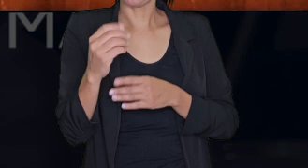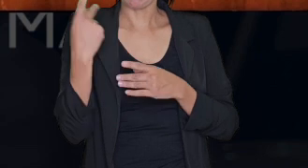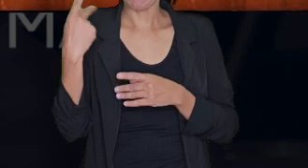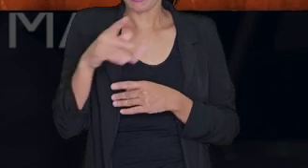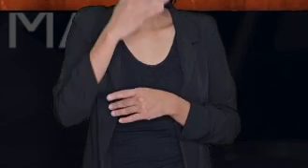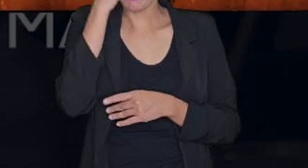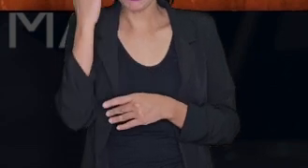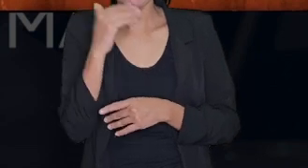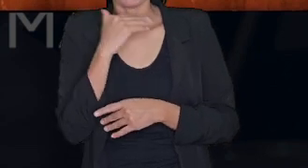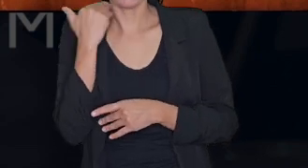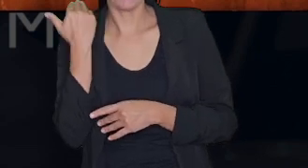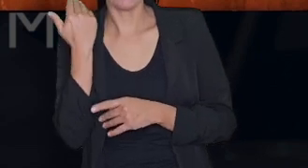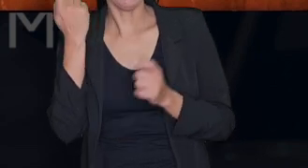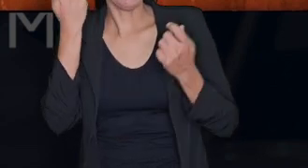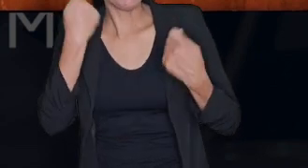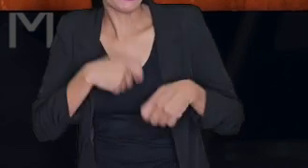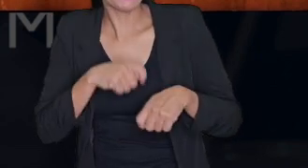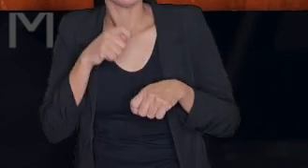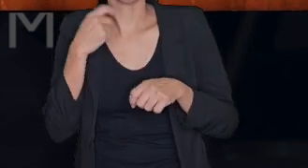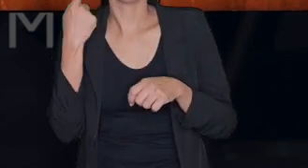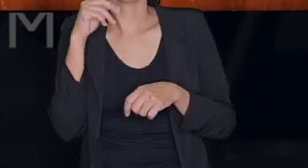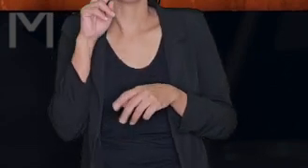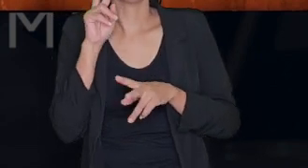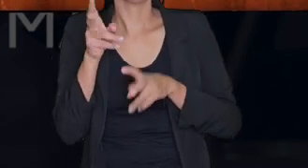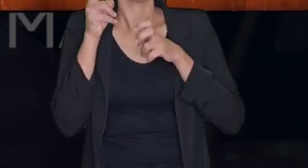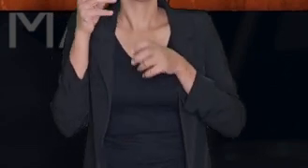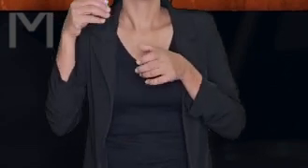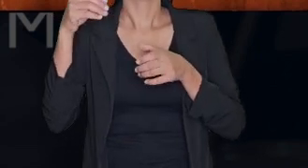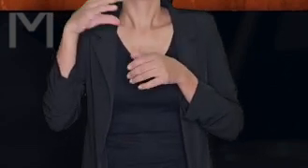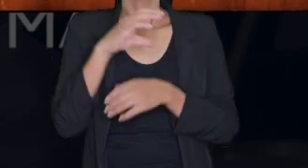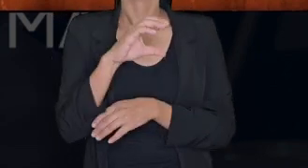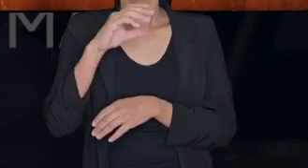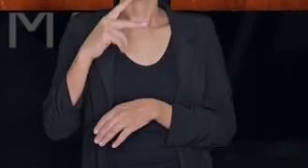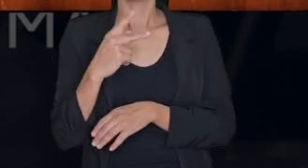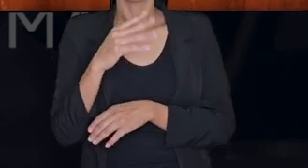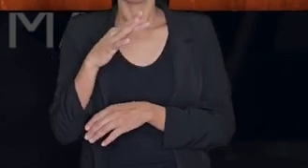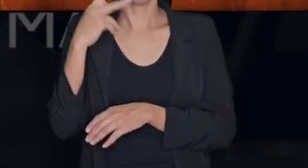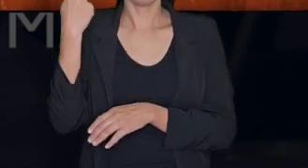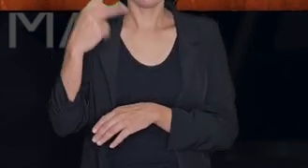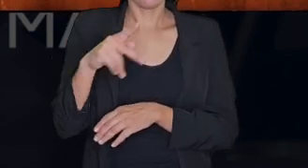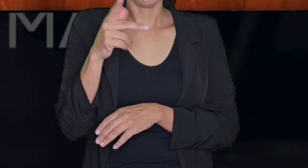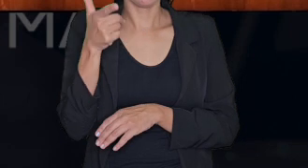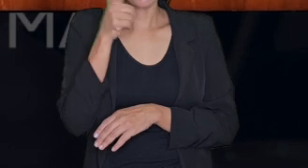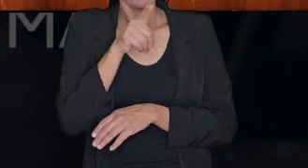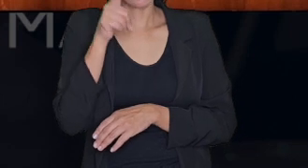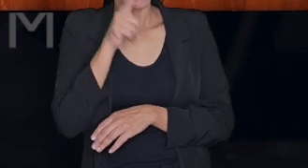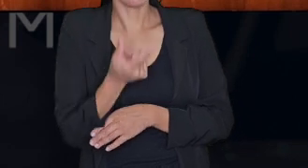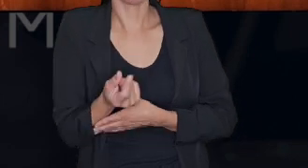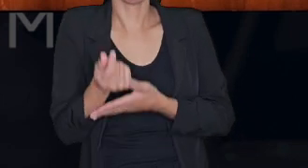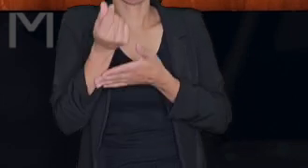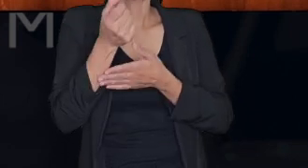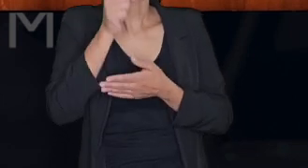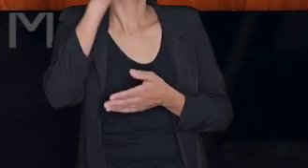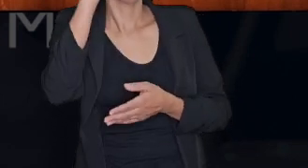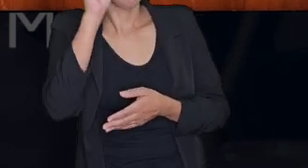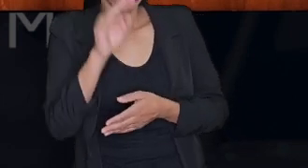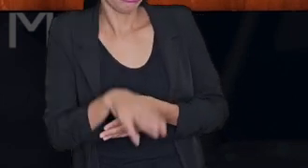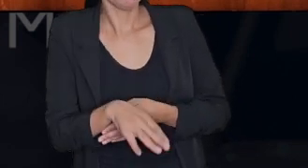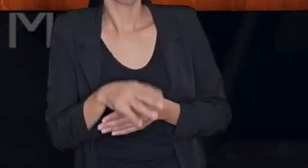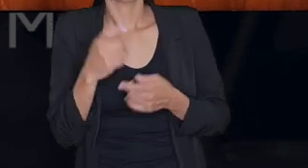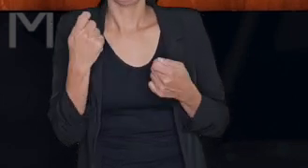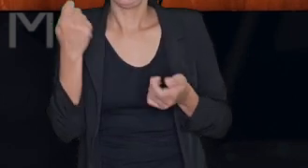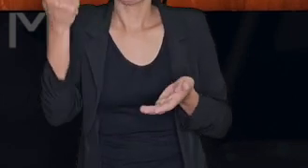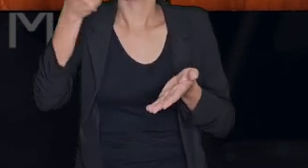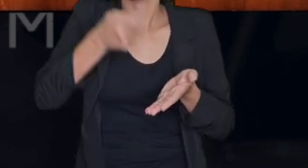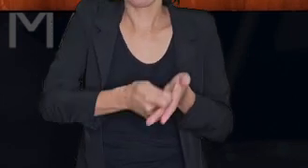na sucessão hereditária para o falecido. O espólio precisa apurar no CPF do espólio o ganho de